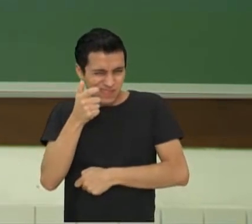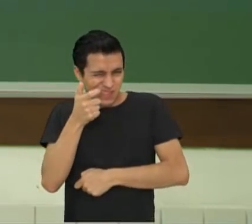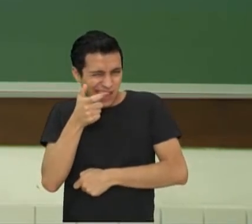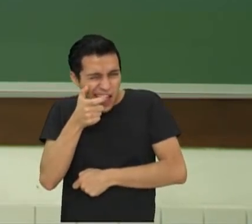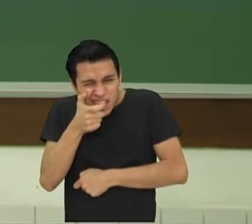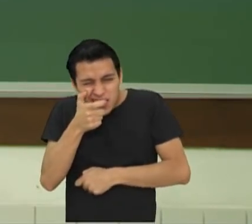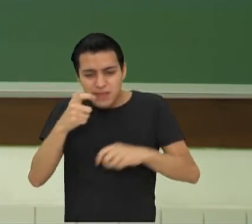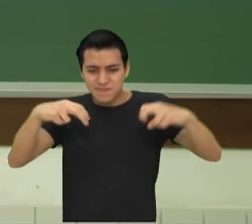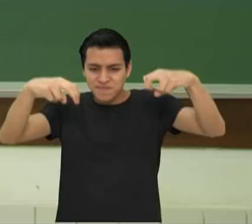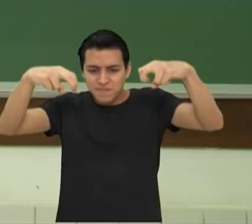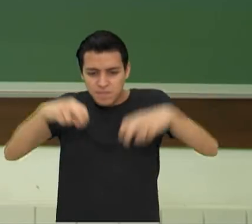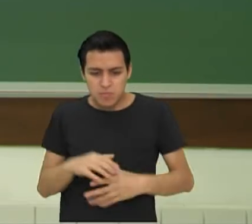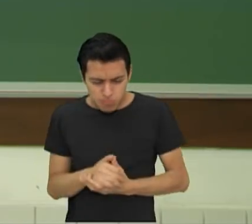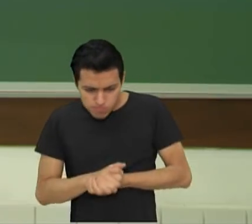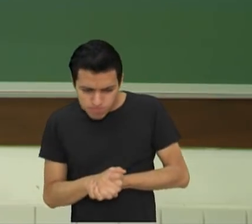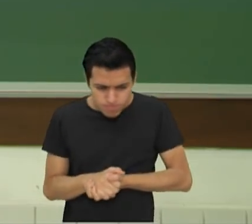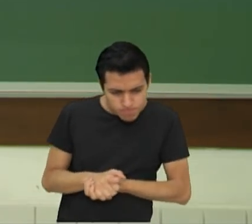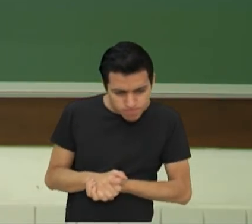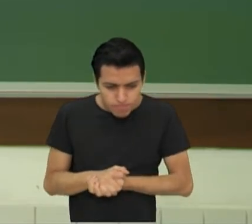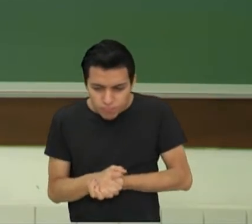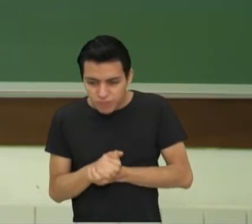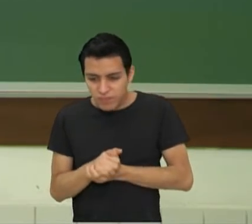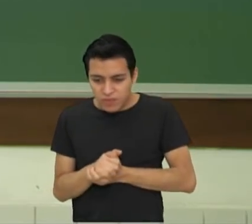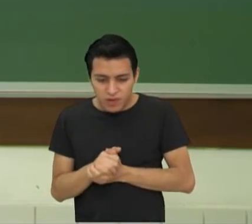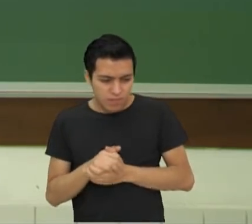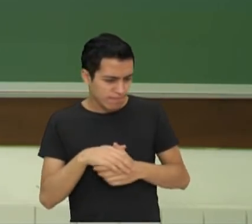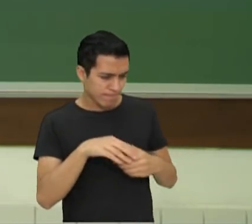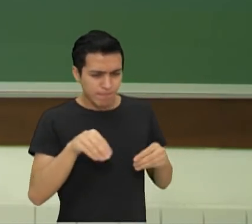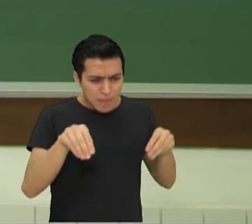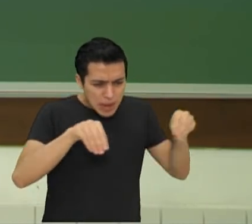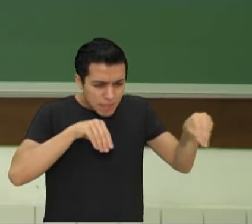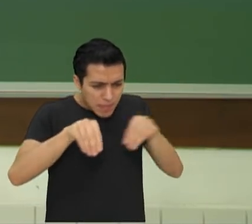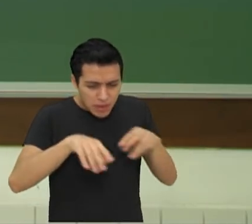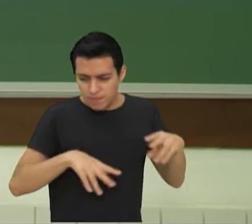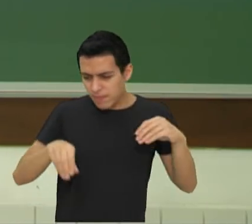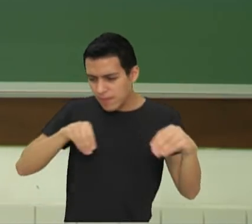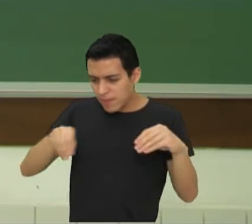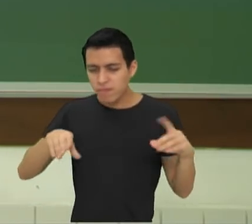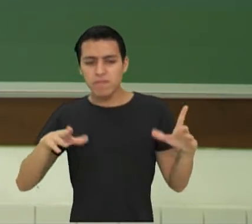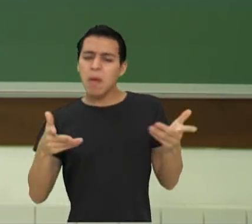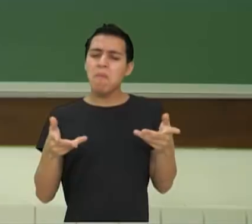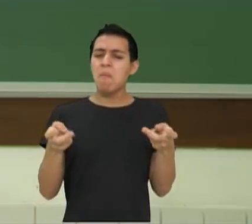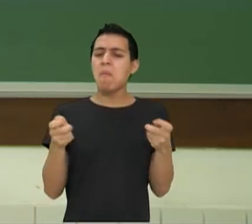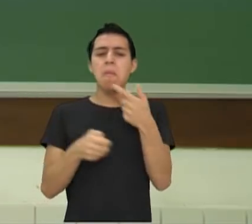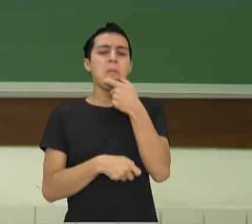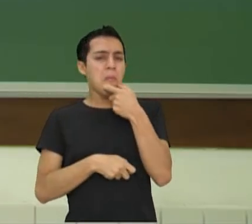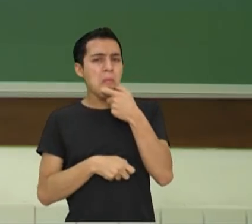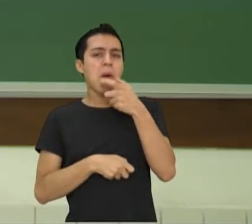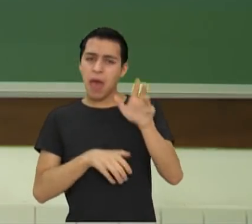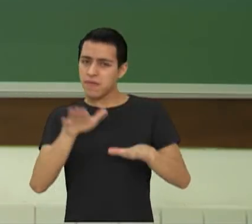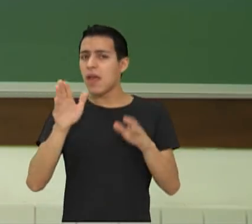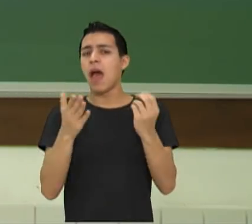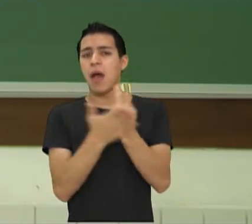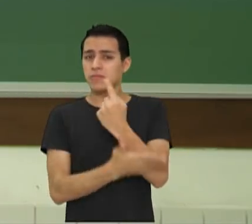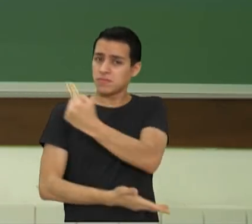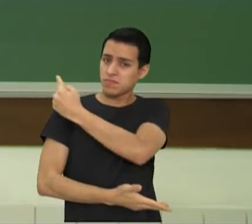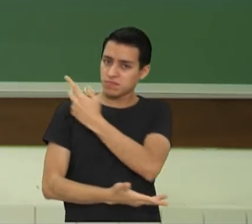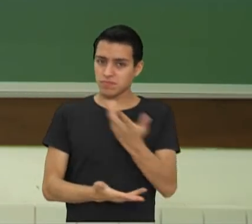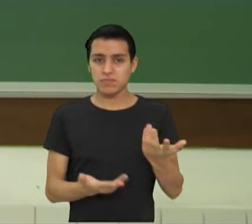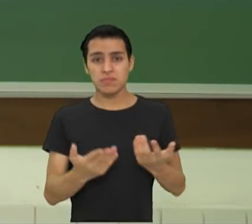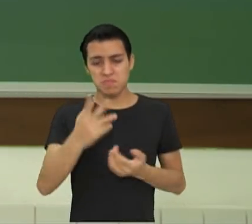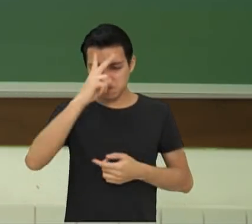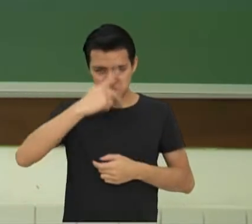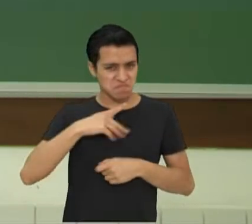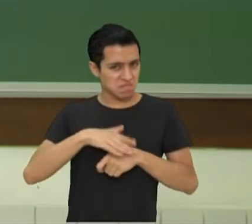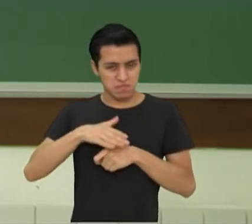já presenciei esse tipo de cheque. Então, é raro, é difícil acontecer, mas acontece, né? Às vezes ali acontece, você mesmo